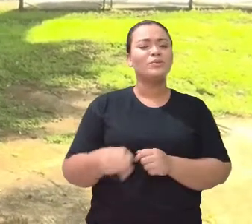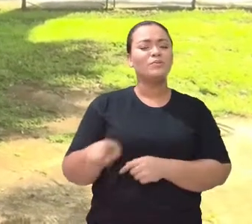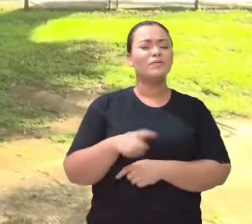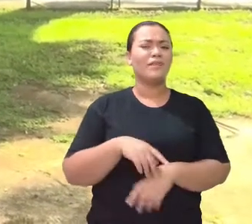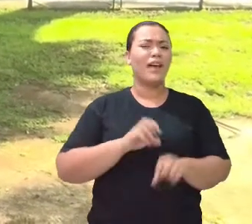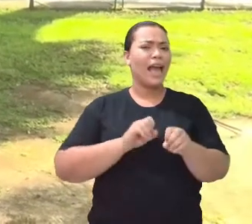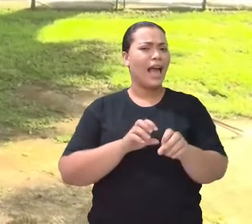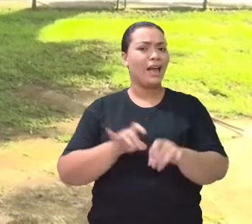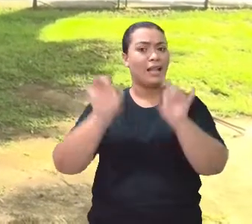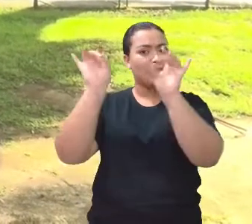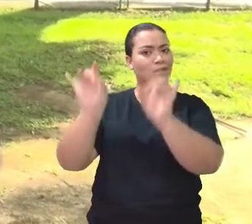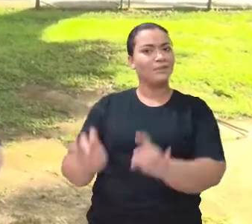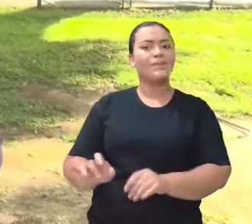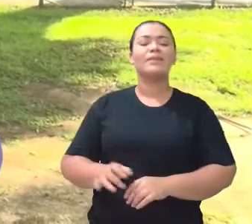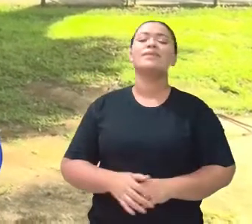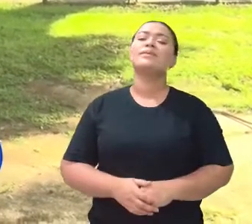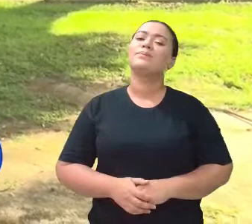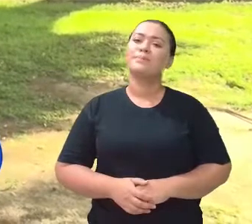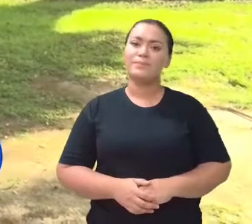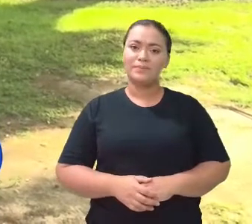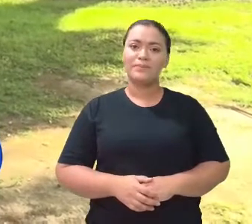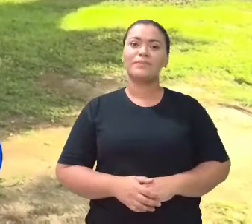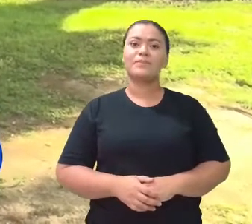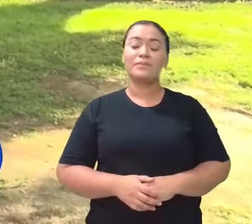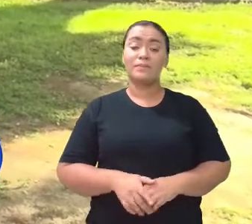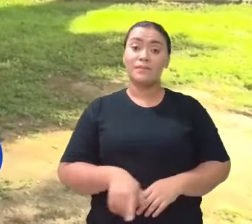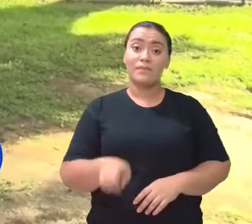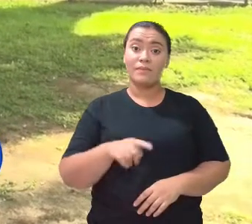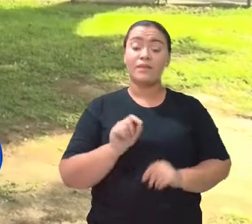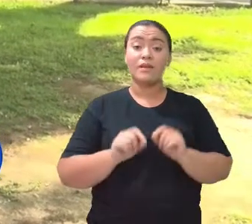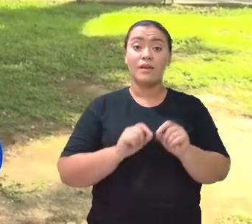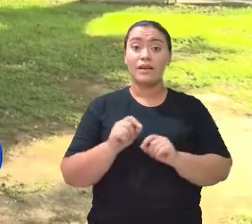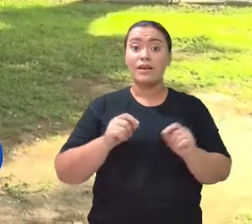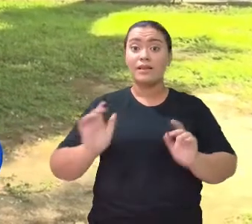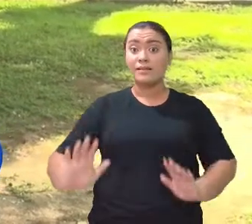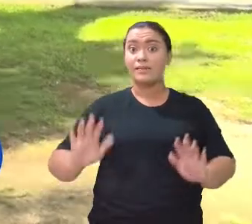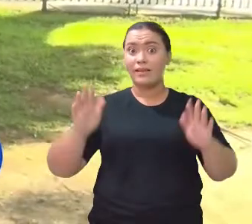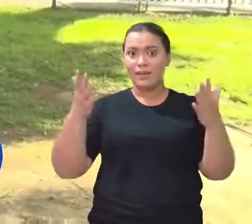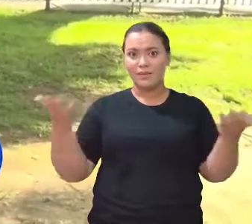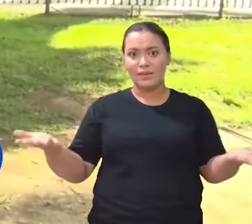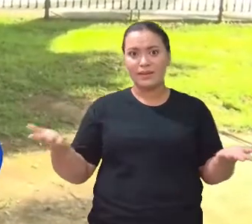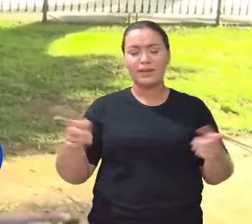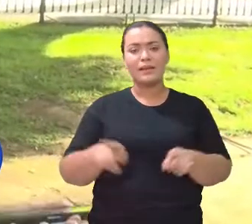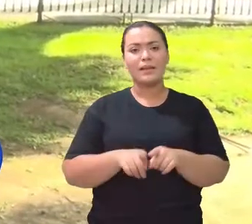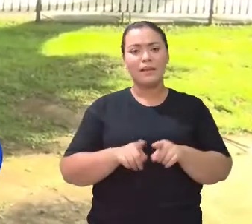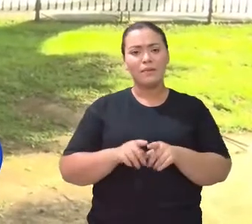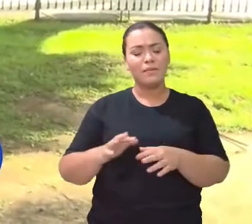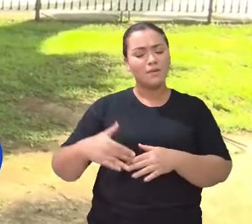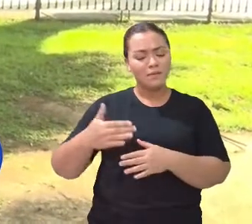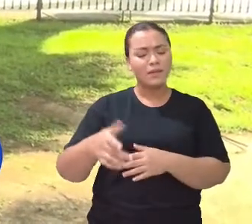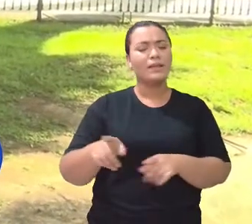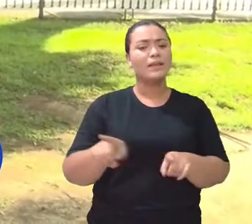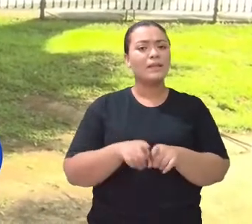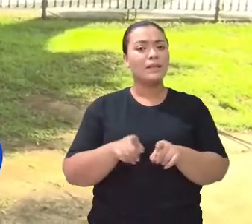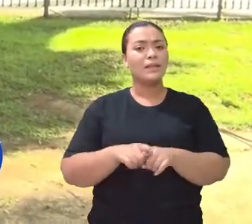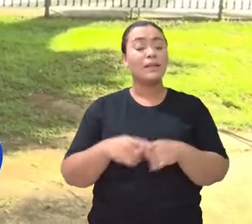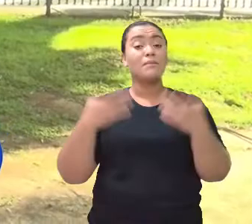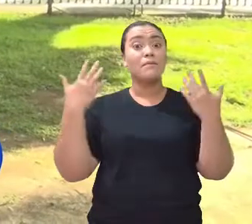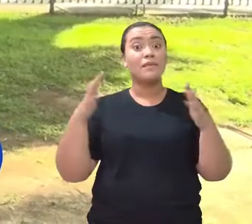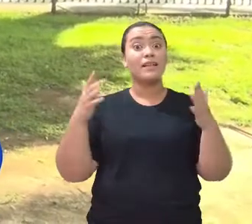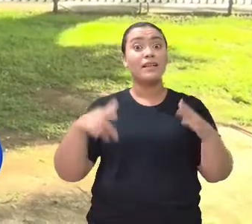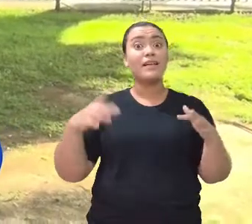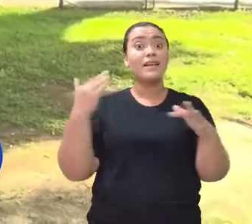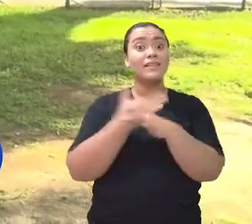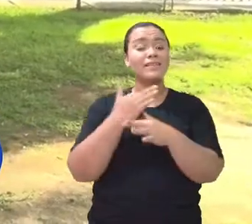bem especial, né? A gente está aí para celebrar, né? Em breve estaremos celebrando o aniversário da